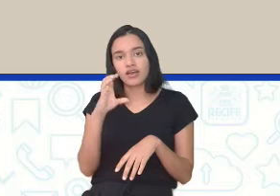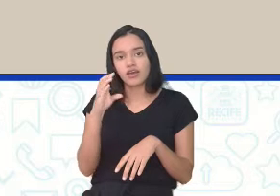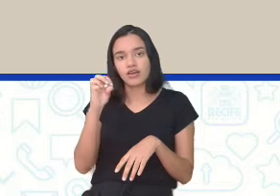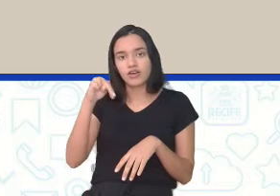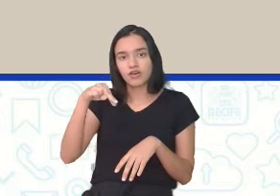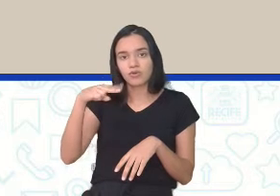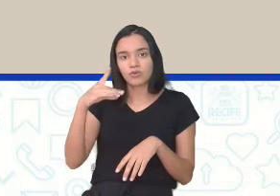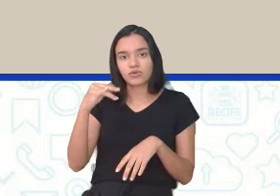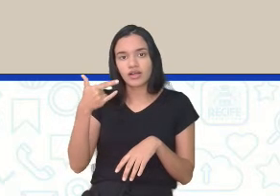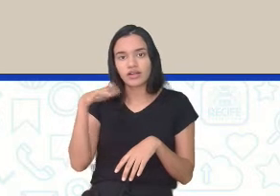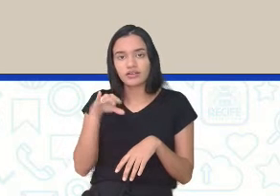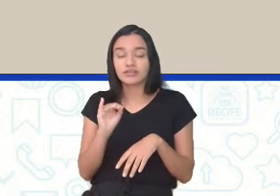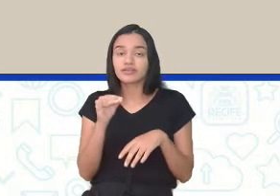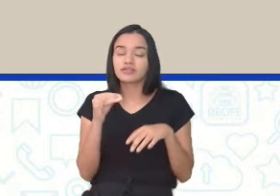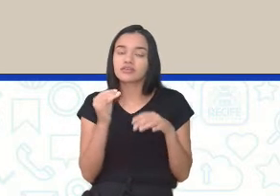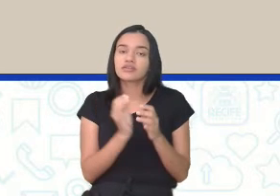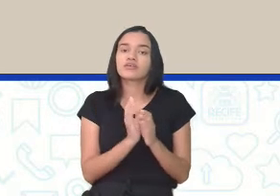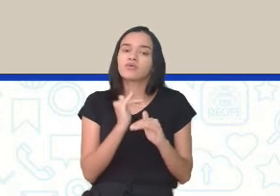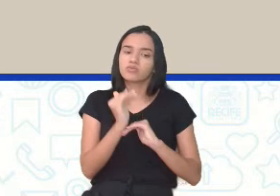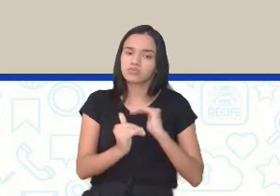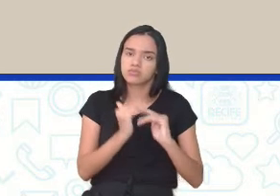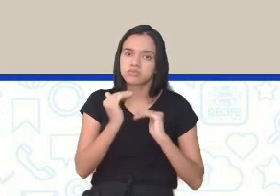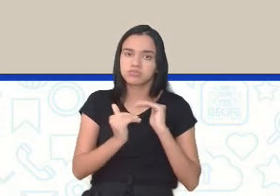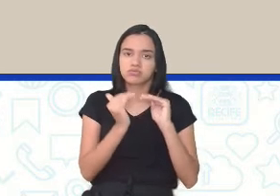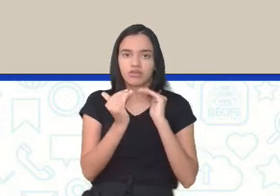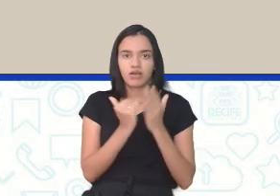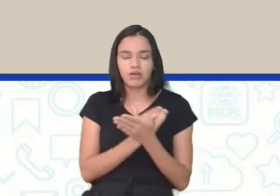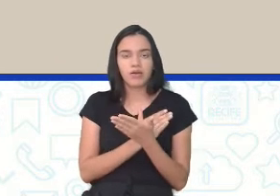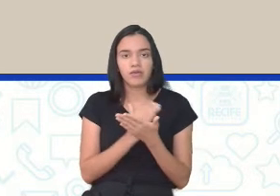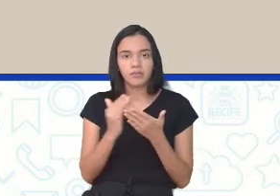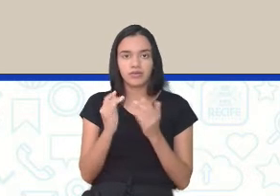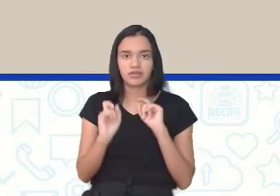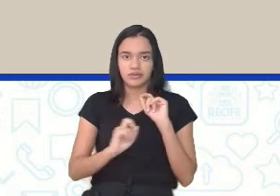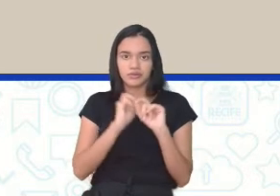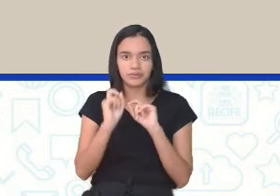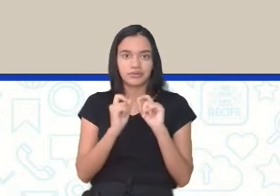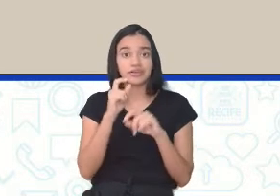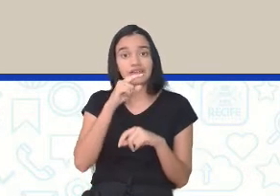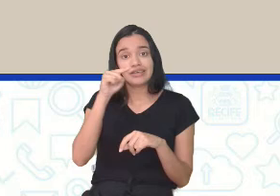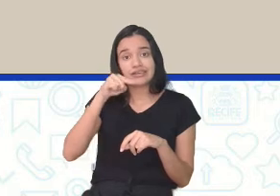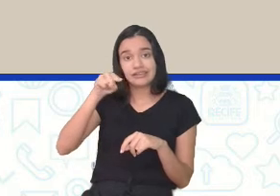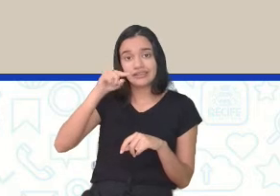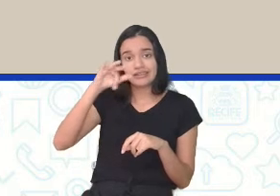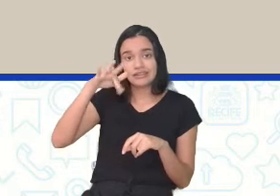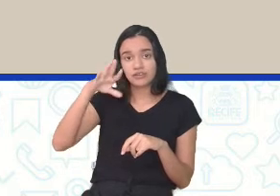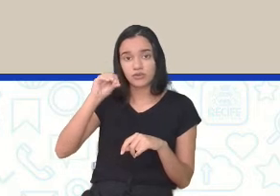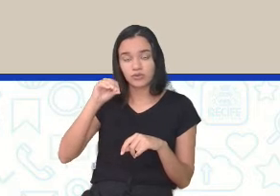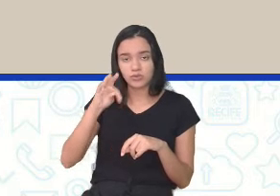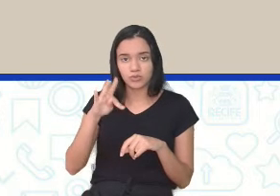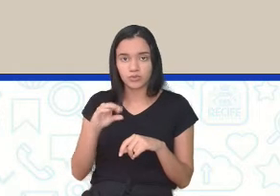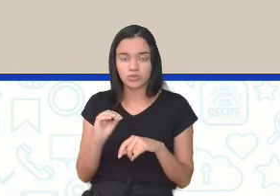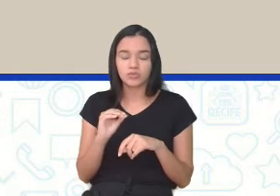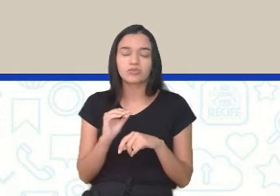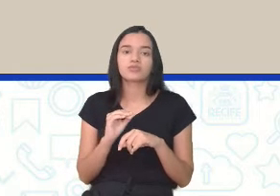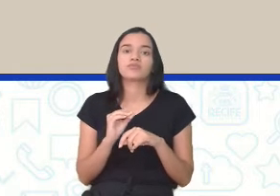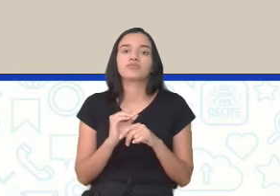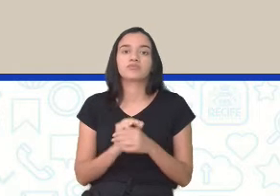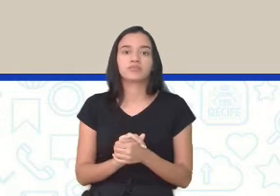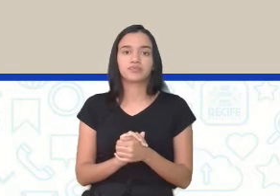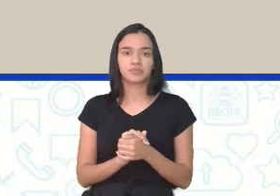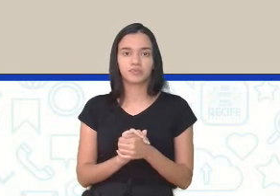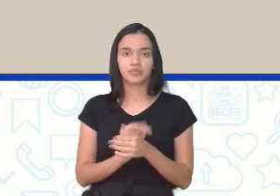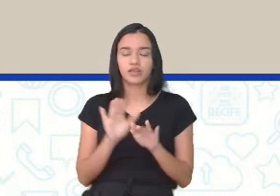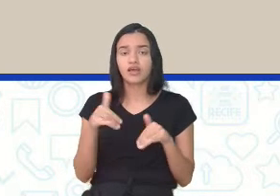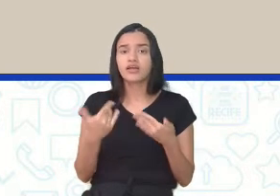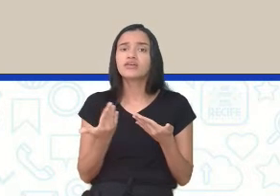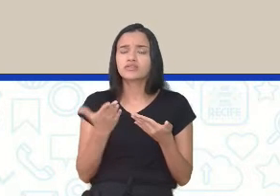Vai formar, aí quando se encontra, gente, já começa a ser chamado de zigoto a partir do ovócito e do